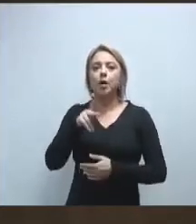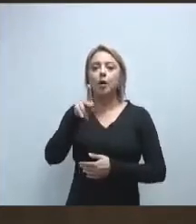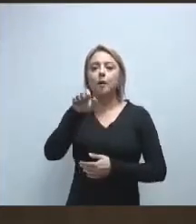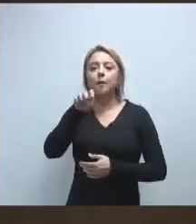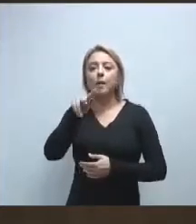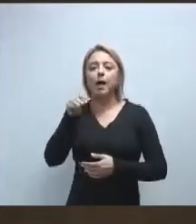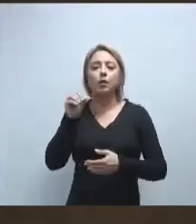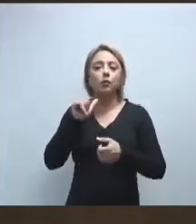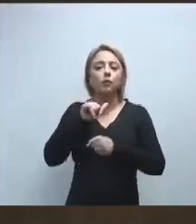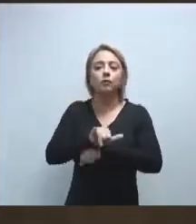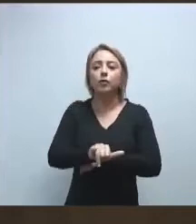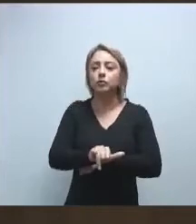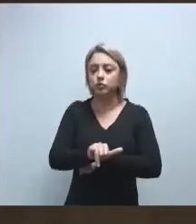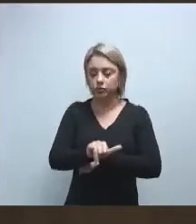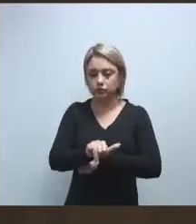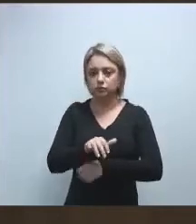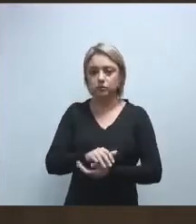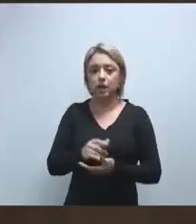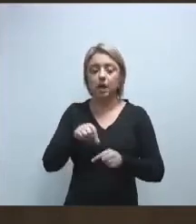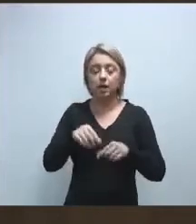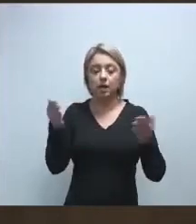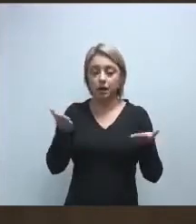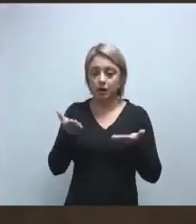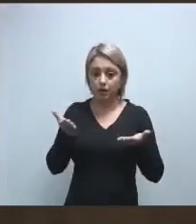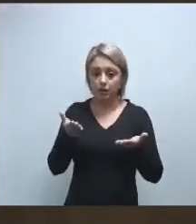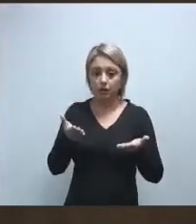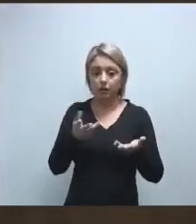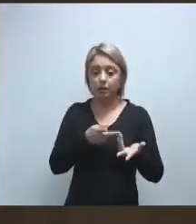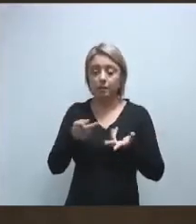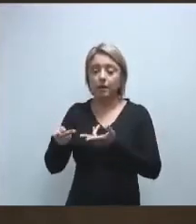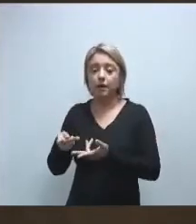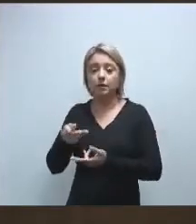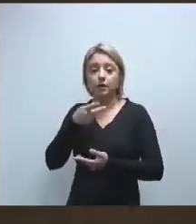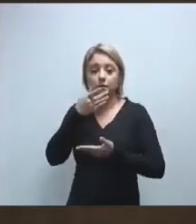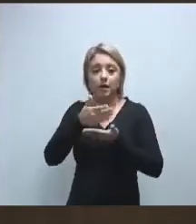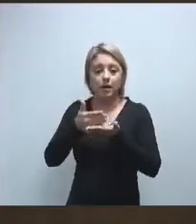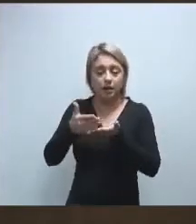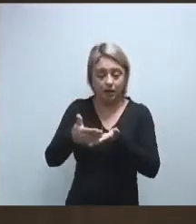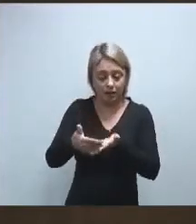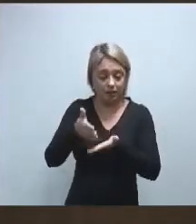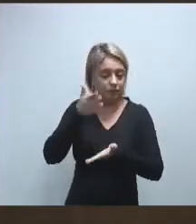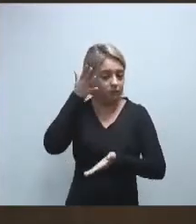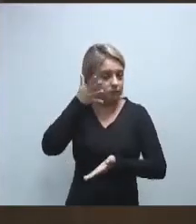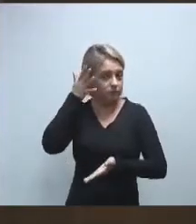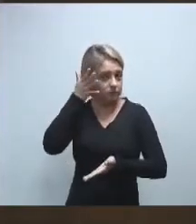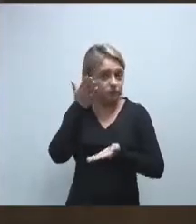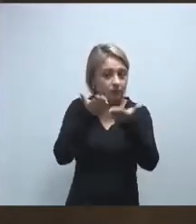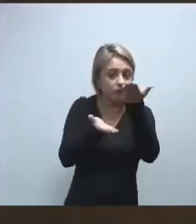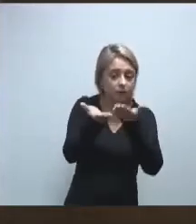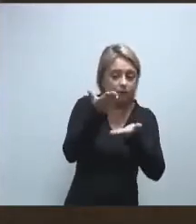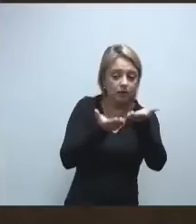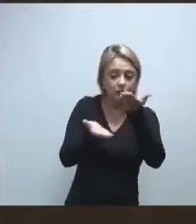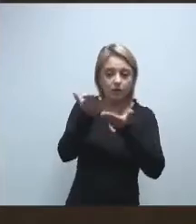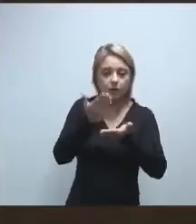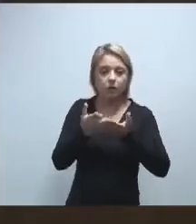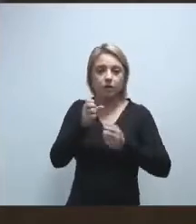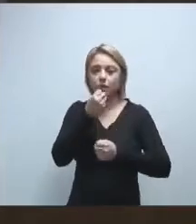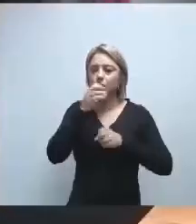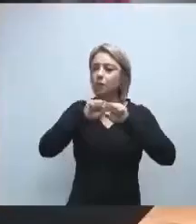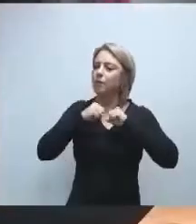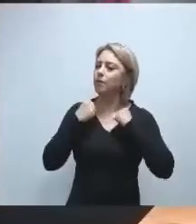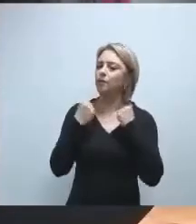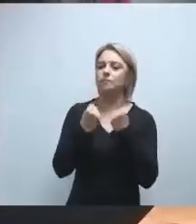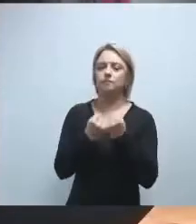pôde comparecer este evento e neste momento eu passo a palavra ea condução deste trabalho mediador desejando a todos um ótimo